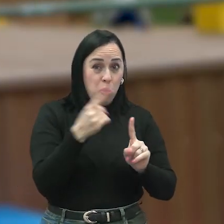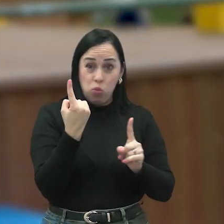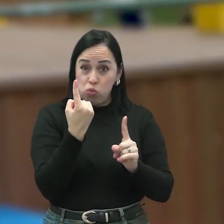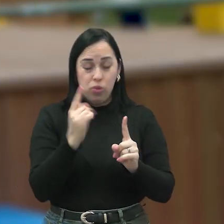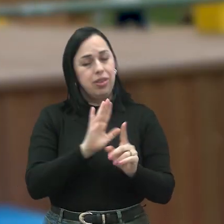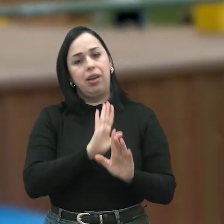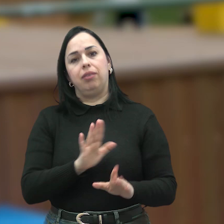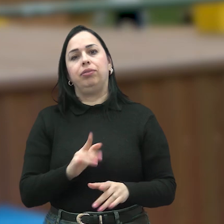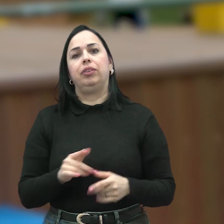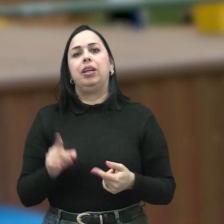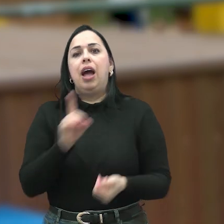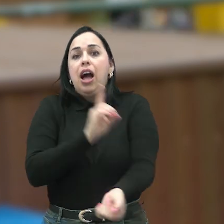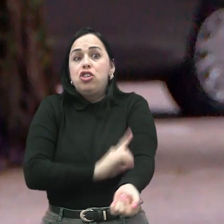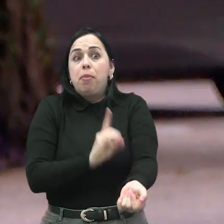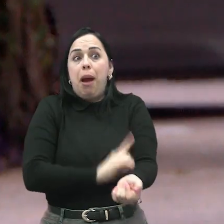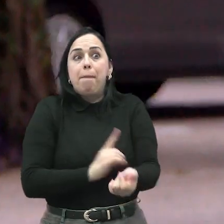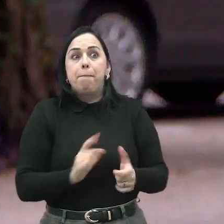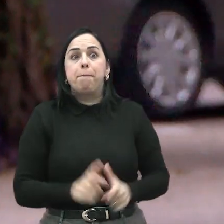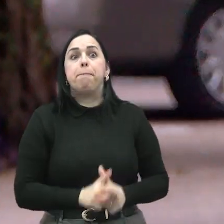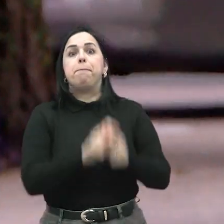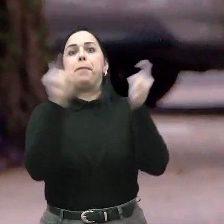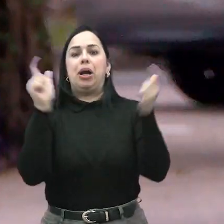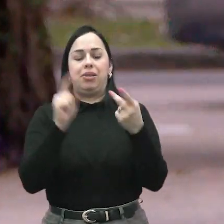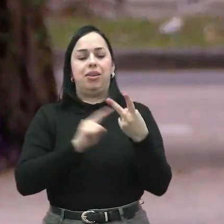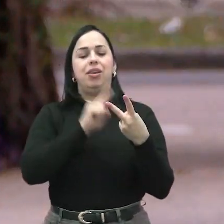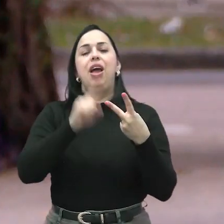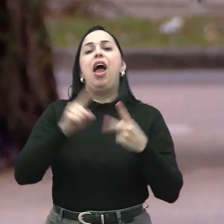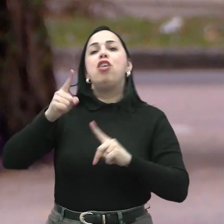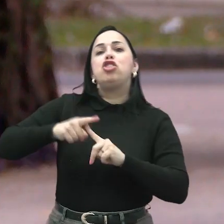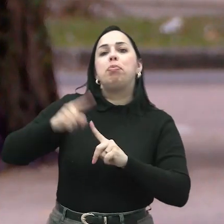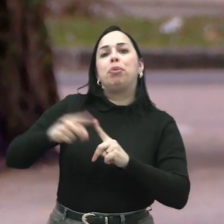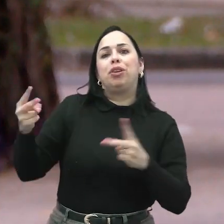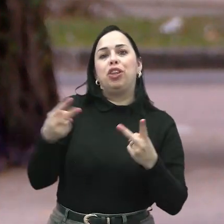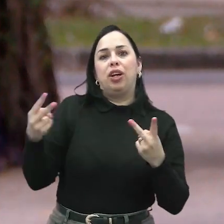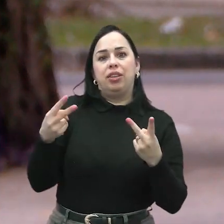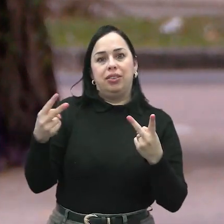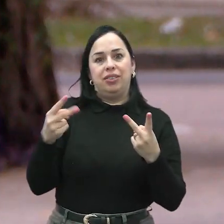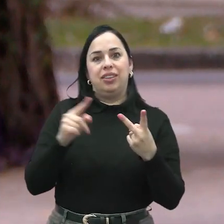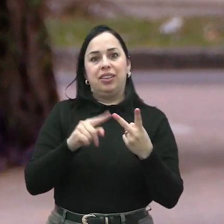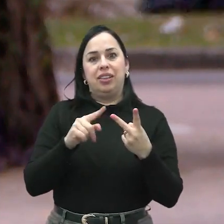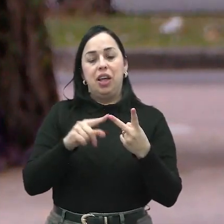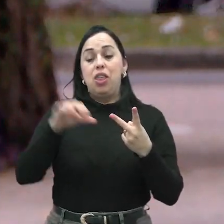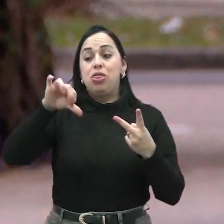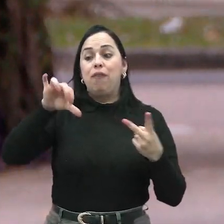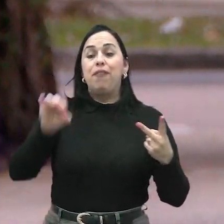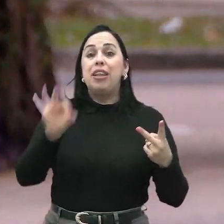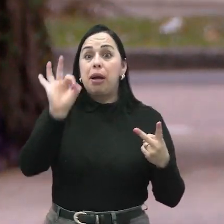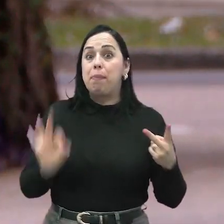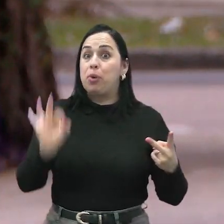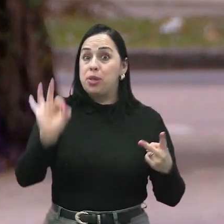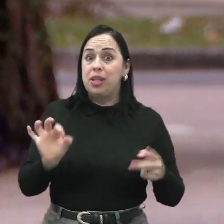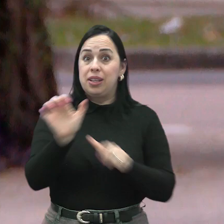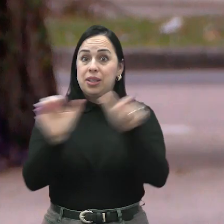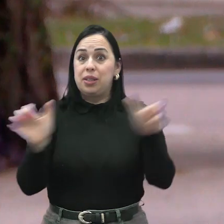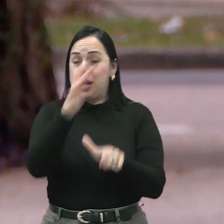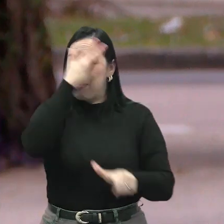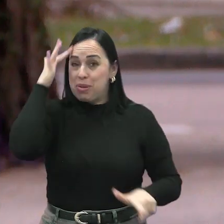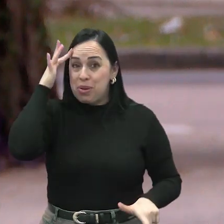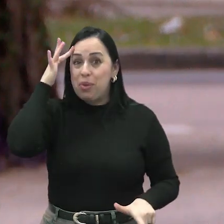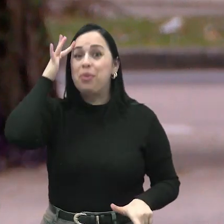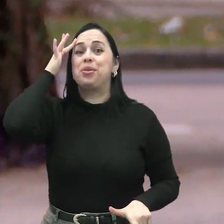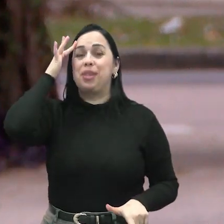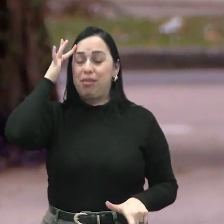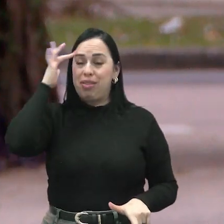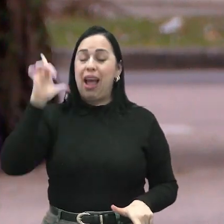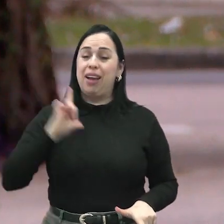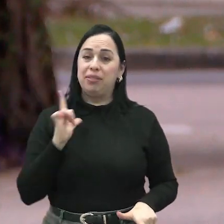não é o único tipo da doença. A diabetes mais comum é o tipo 2, que afeta cerca de 90%